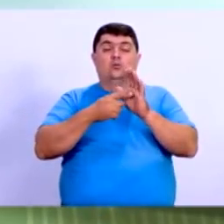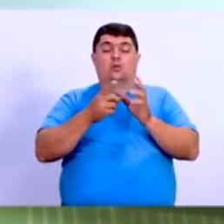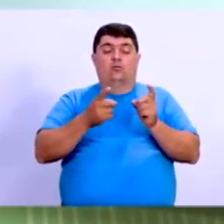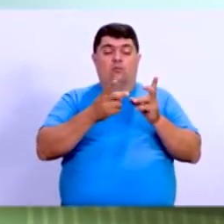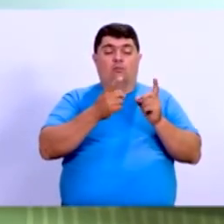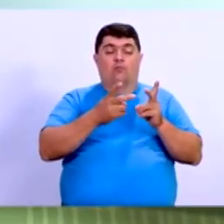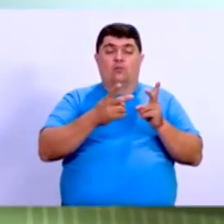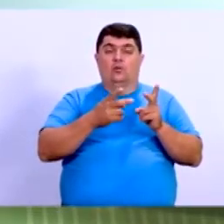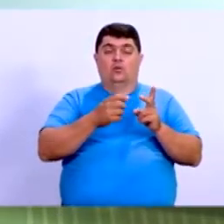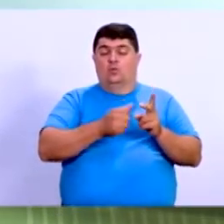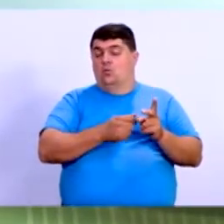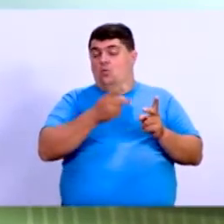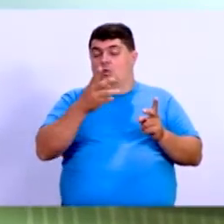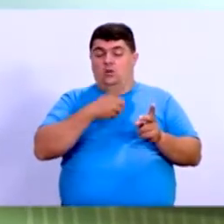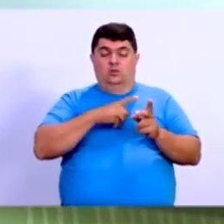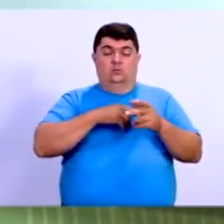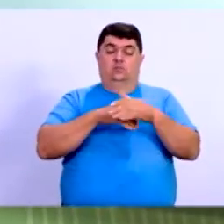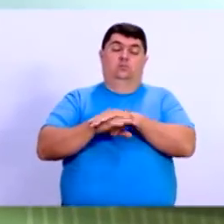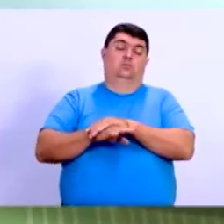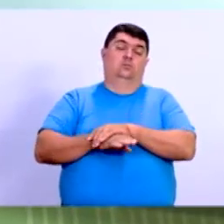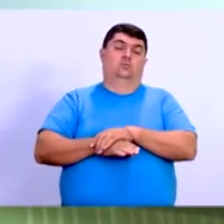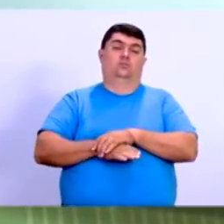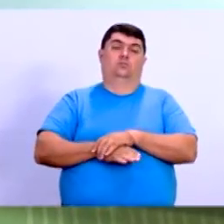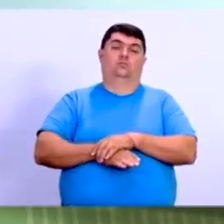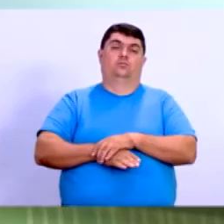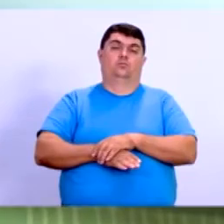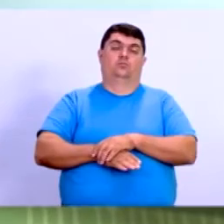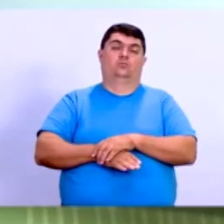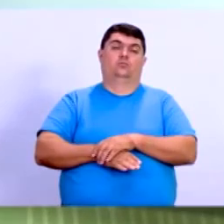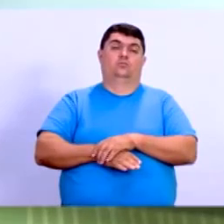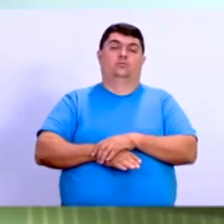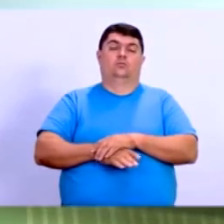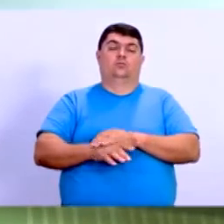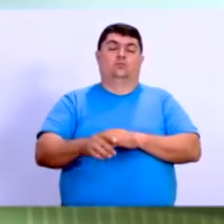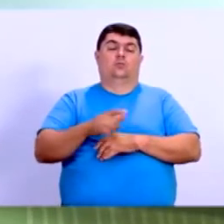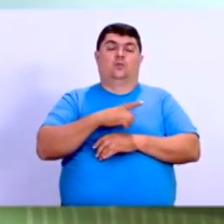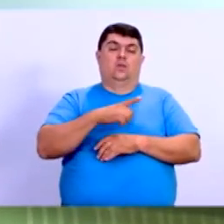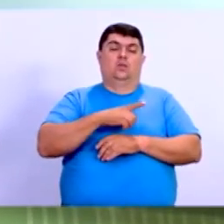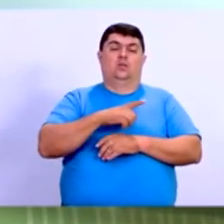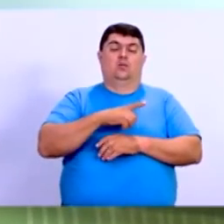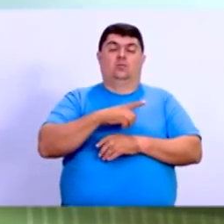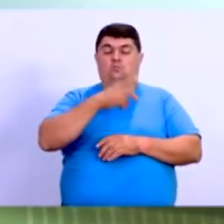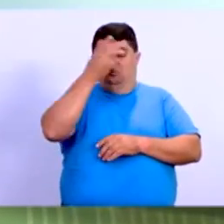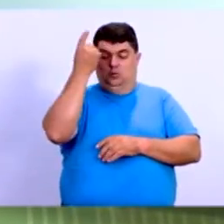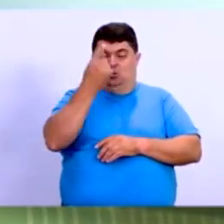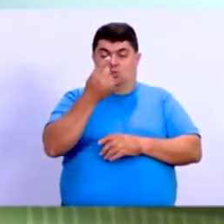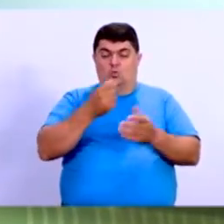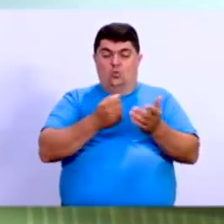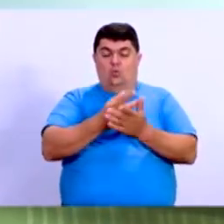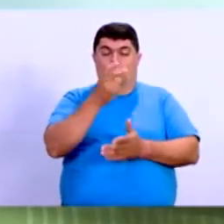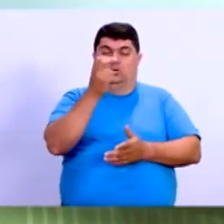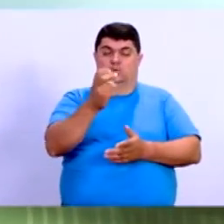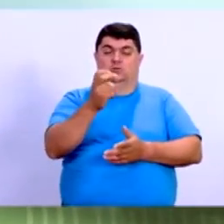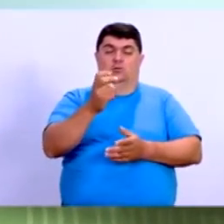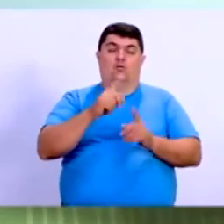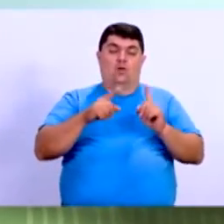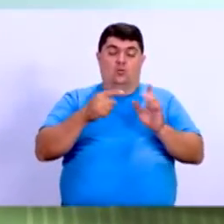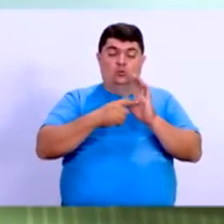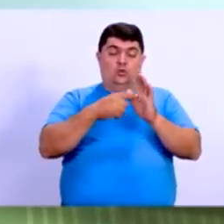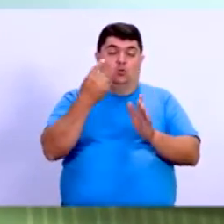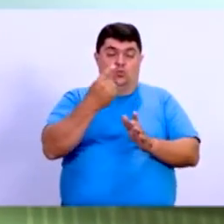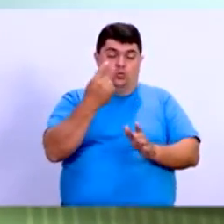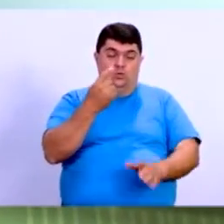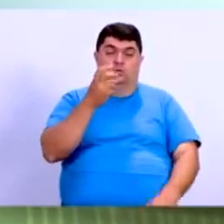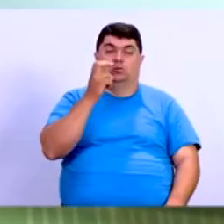Em quantas eu tiver o estoque. Né? O indivíduo vai e compra 5. Então, ele vai aparecer em uma venda lá,